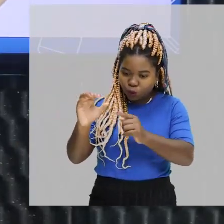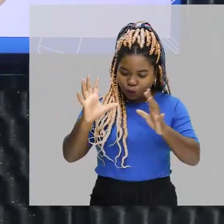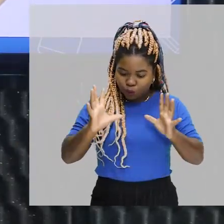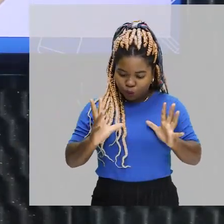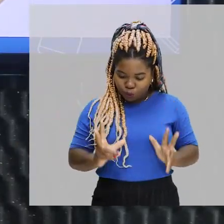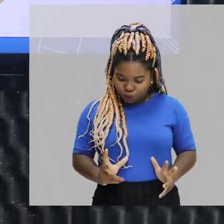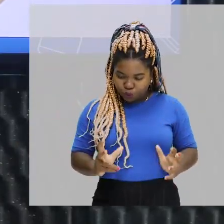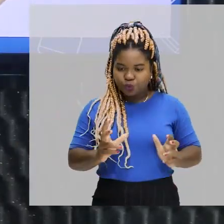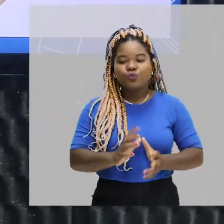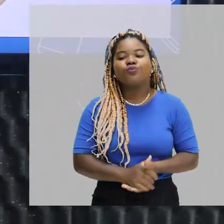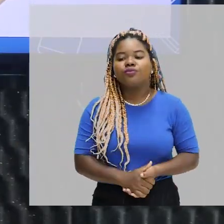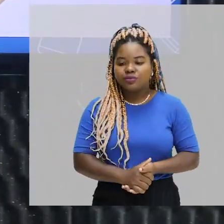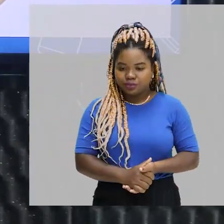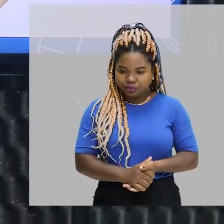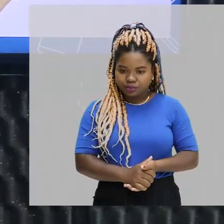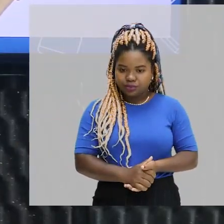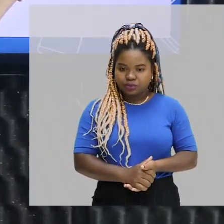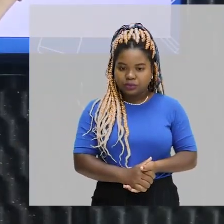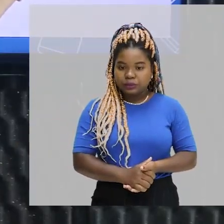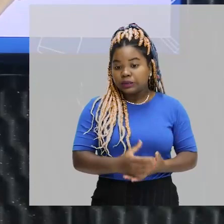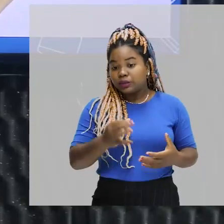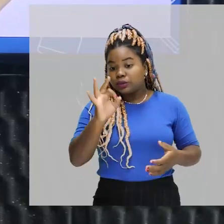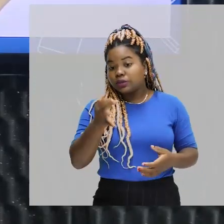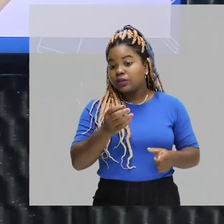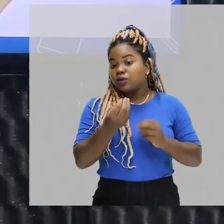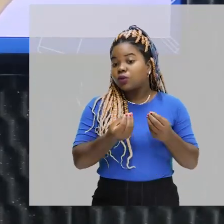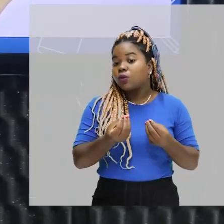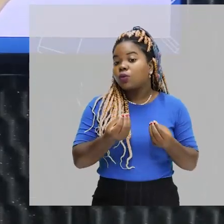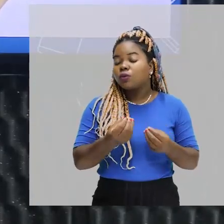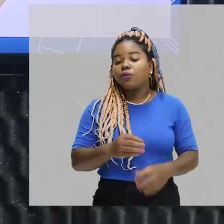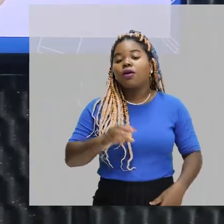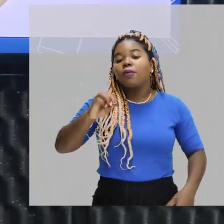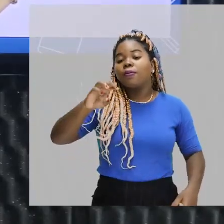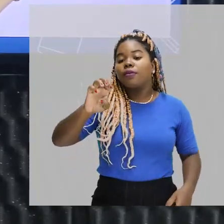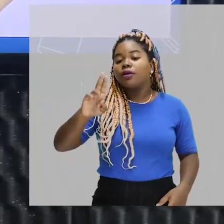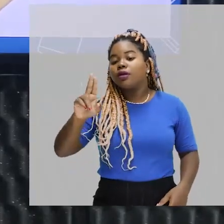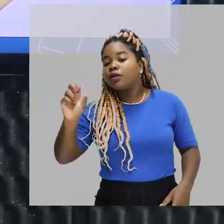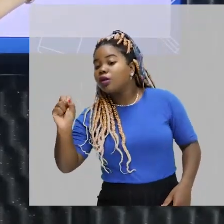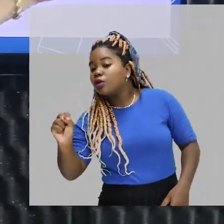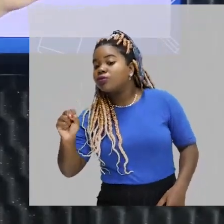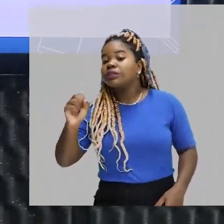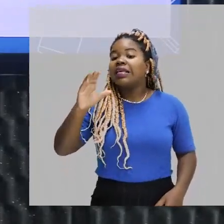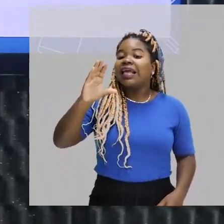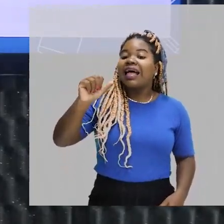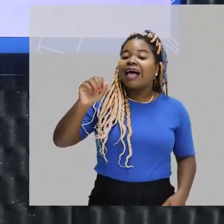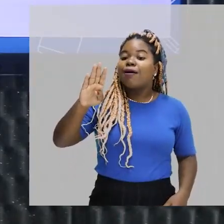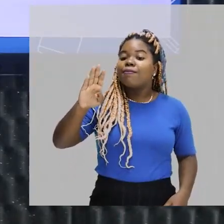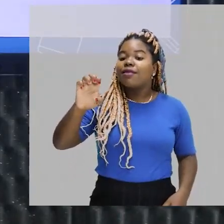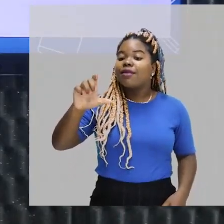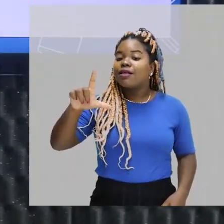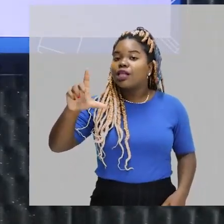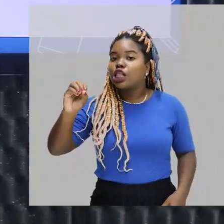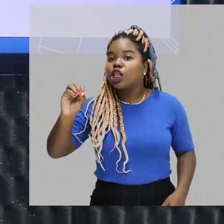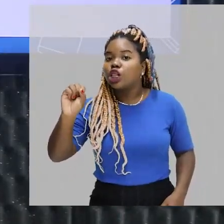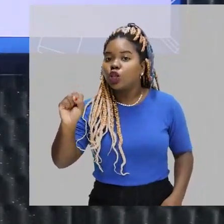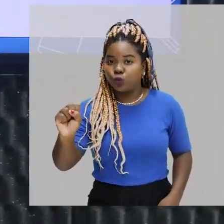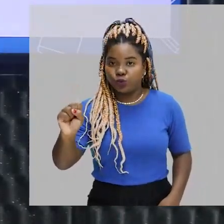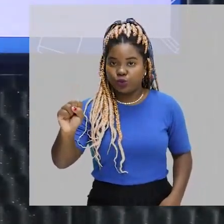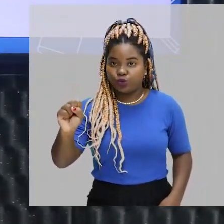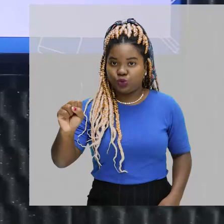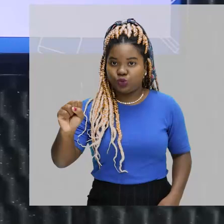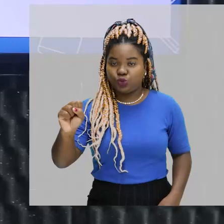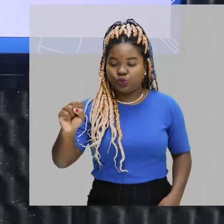Pronome, meus cabelos, né? Nós temos vários números fios. Igualdade de número e